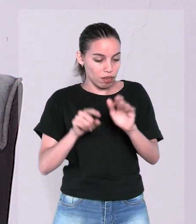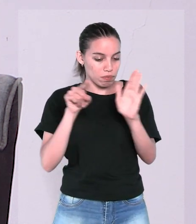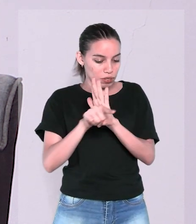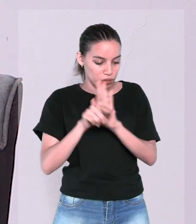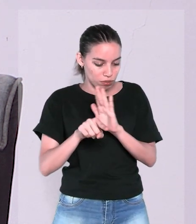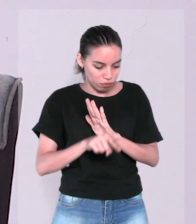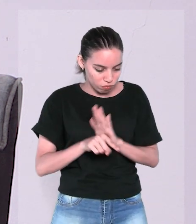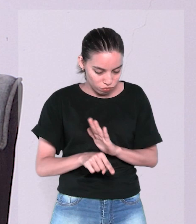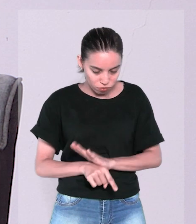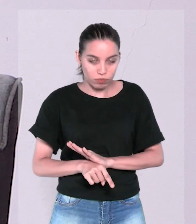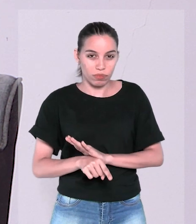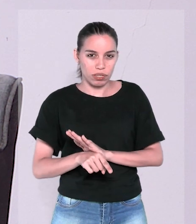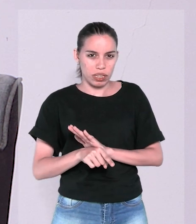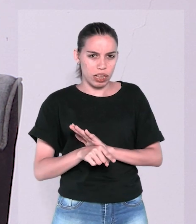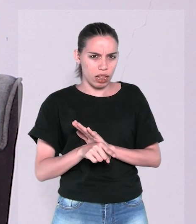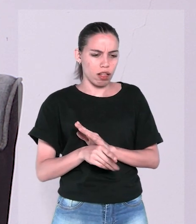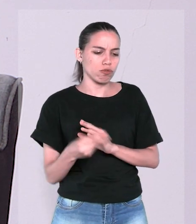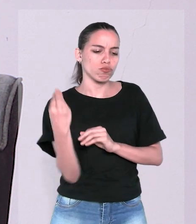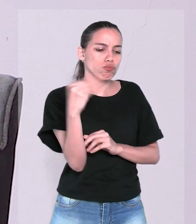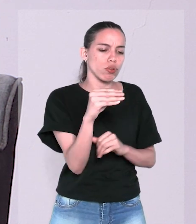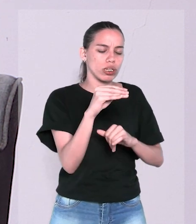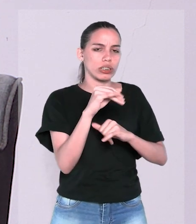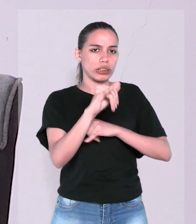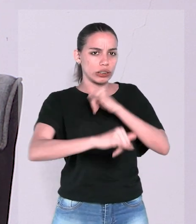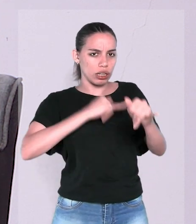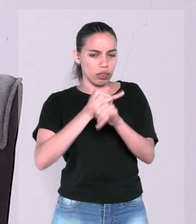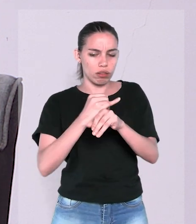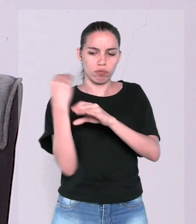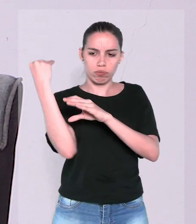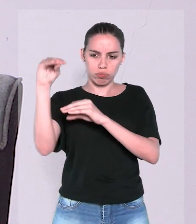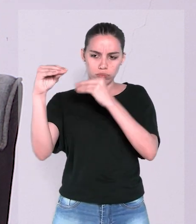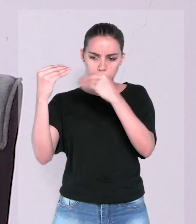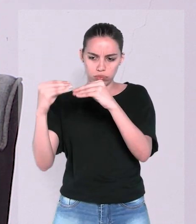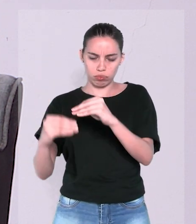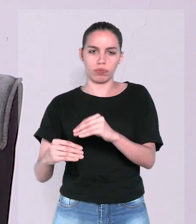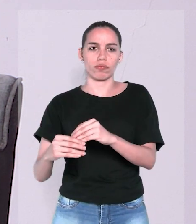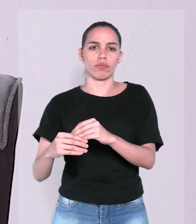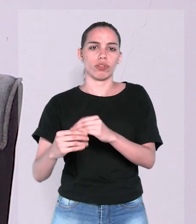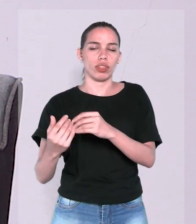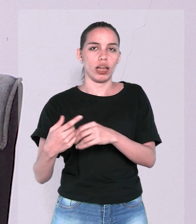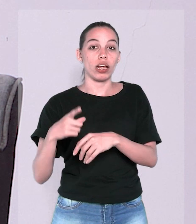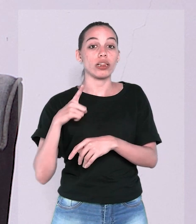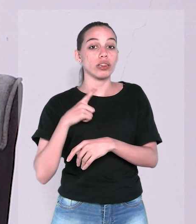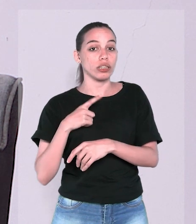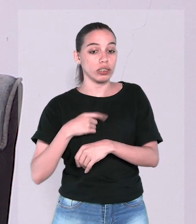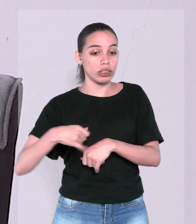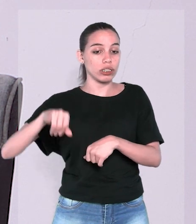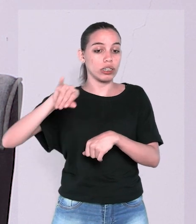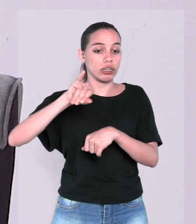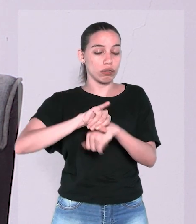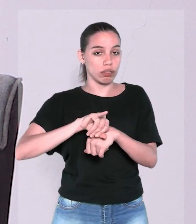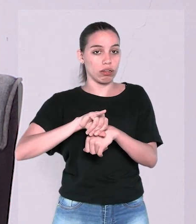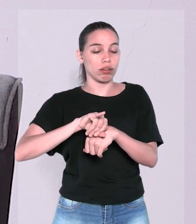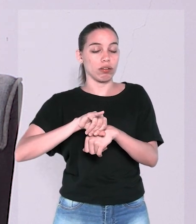que essa galera estava lá. E montei um questionário online. Esse questionário eu apliquei em 5